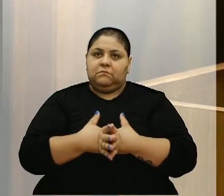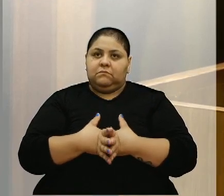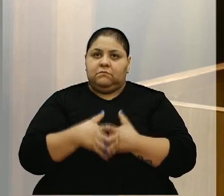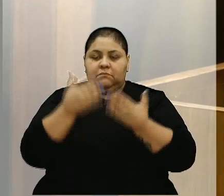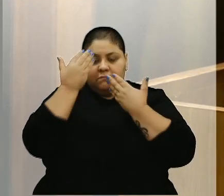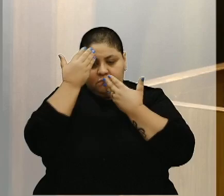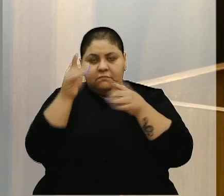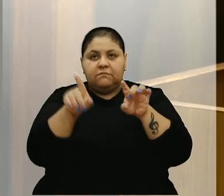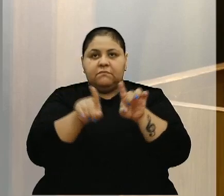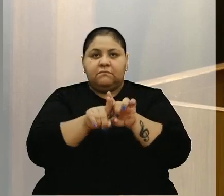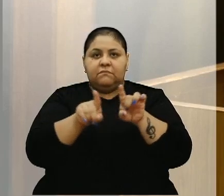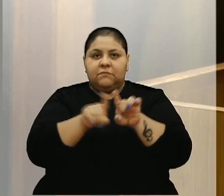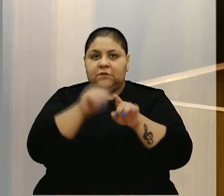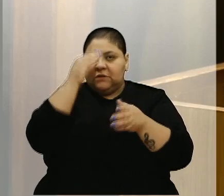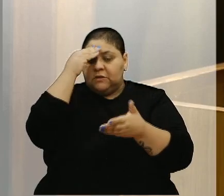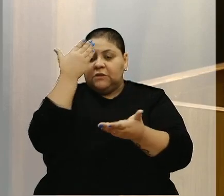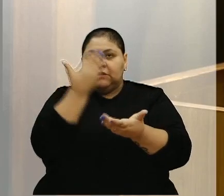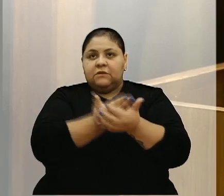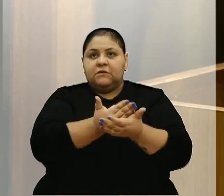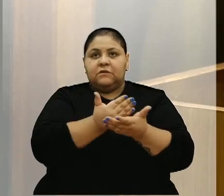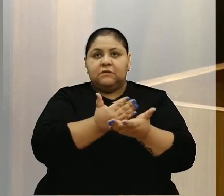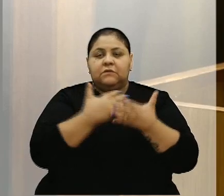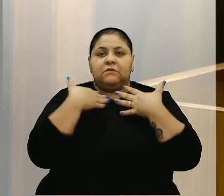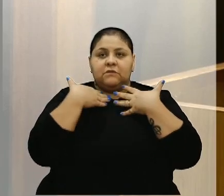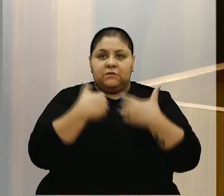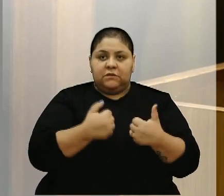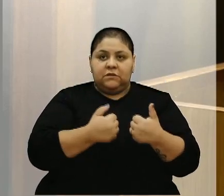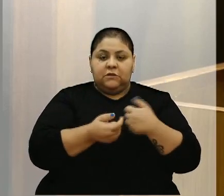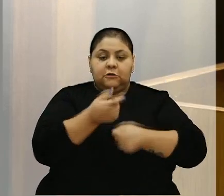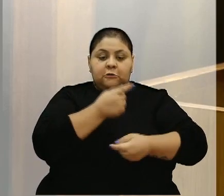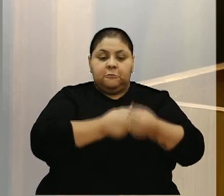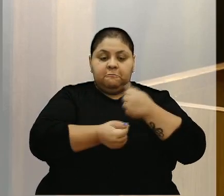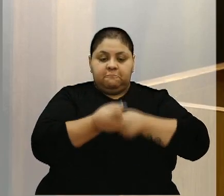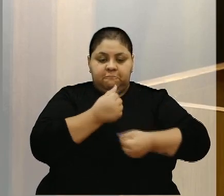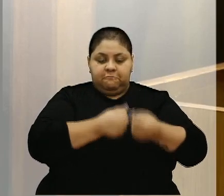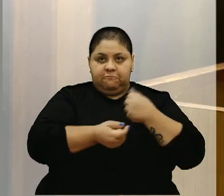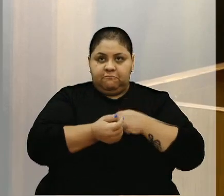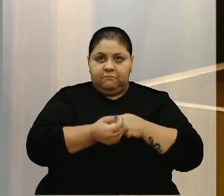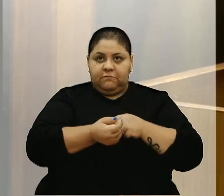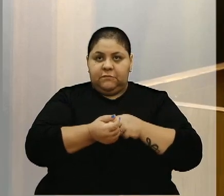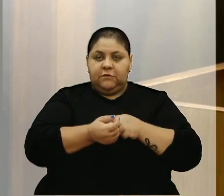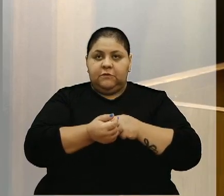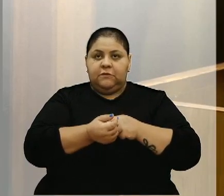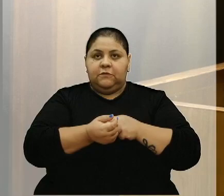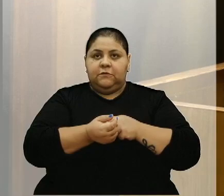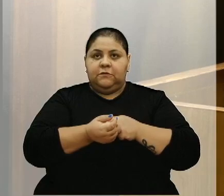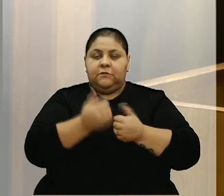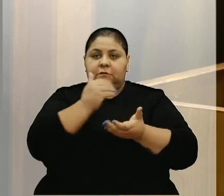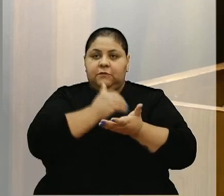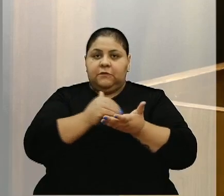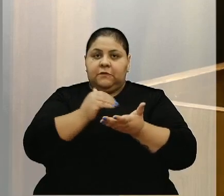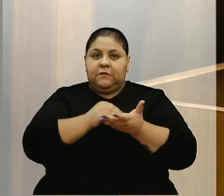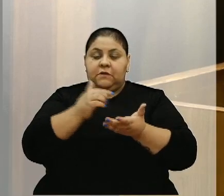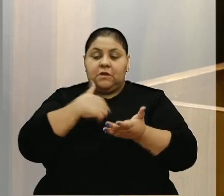Agradeço também por terem confiado a minha Secretaria Municipal de Gestão e Finanças. Secretaria onde ganhei